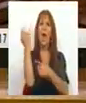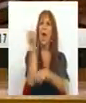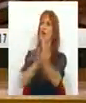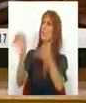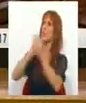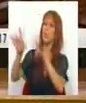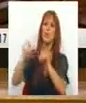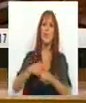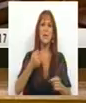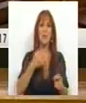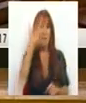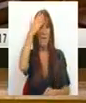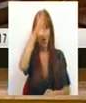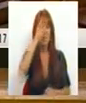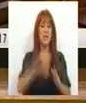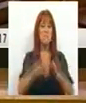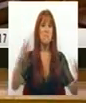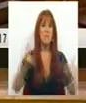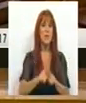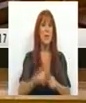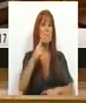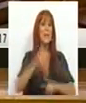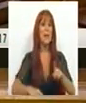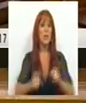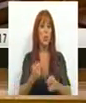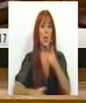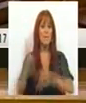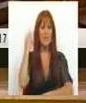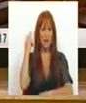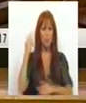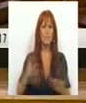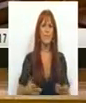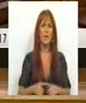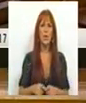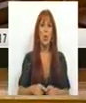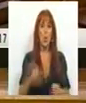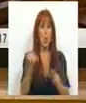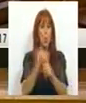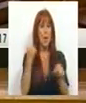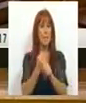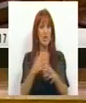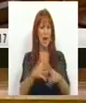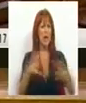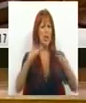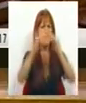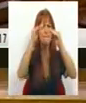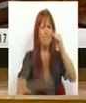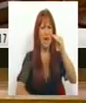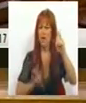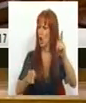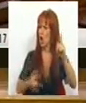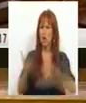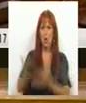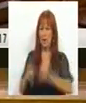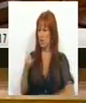As exportações, prevê o Governo, crescerão pela metade do ano passado. O emprego cresce menos do